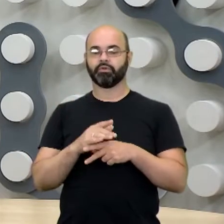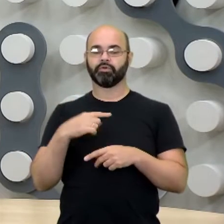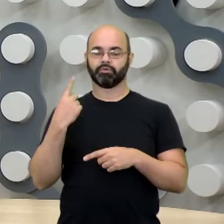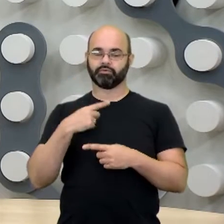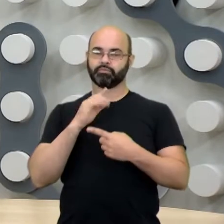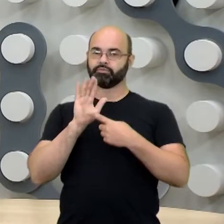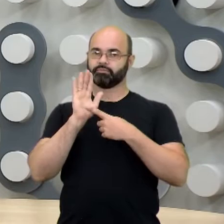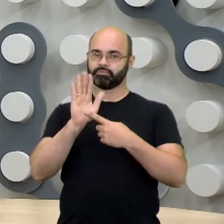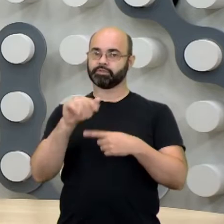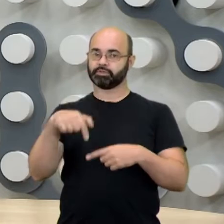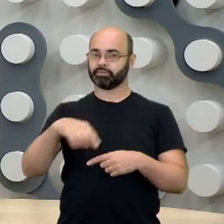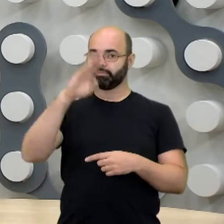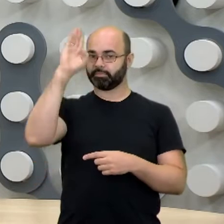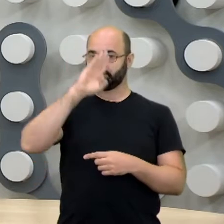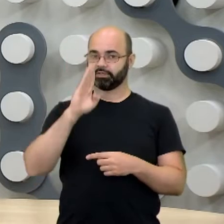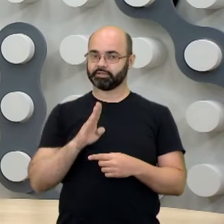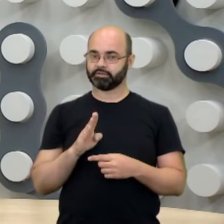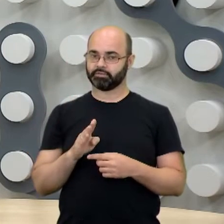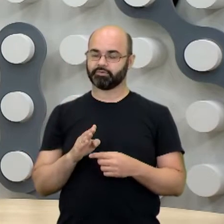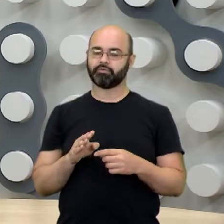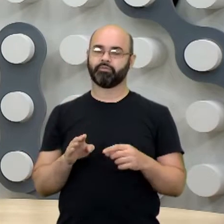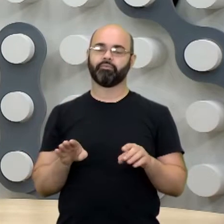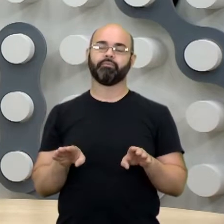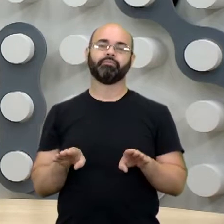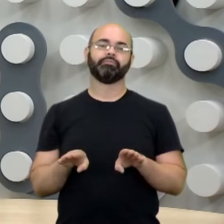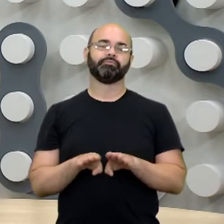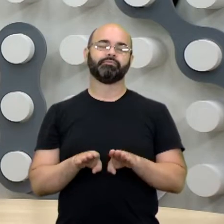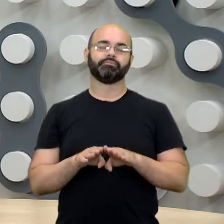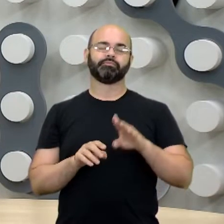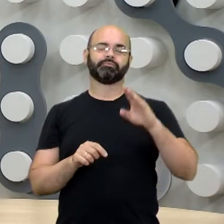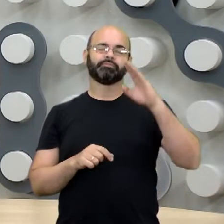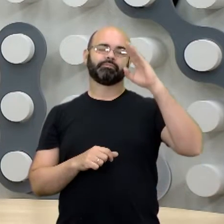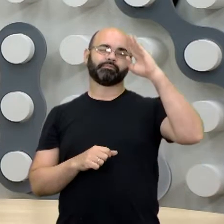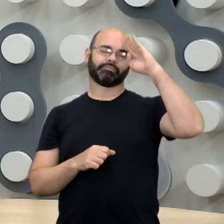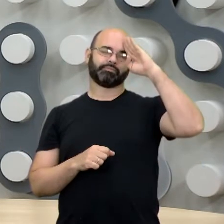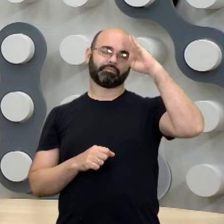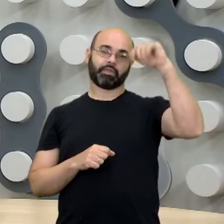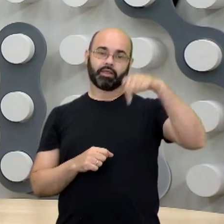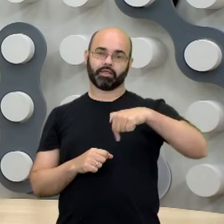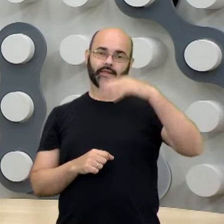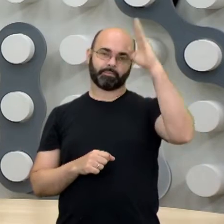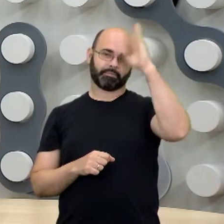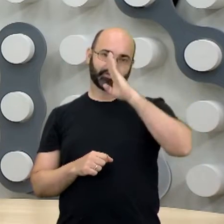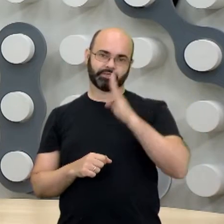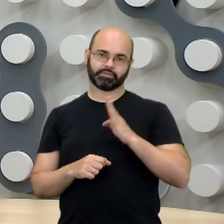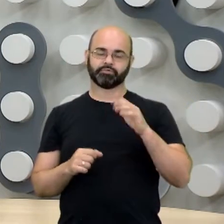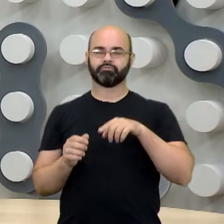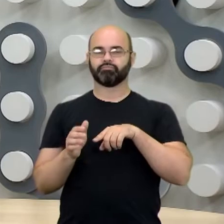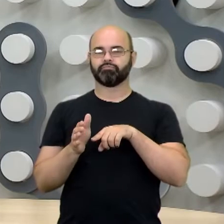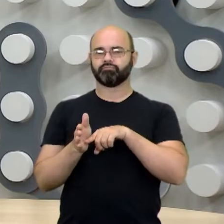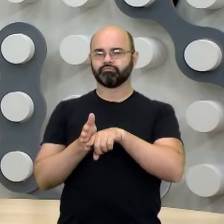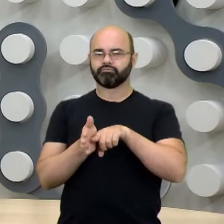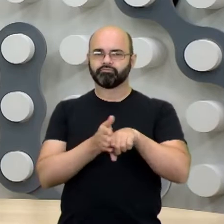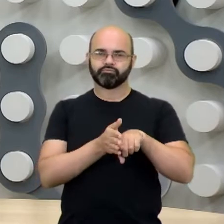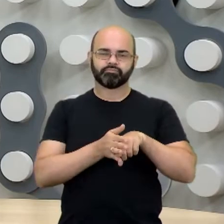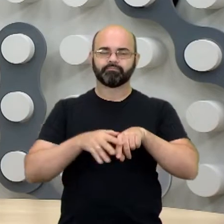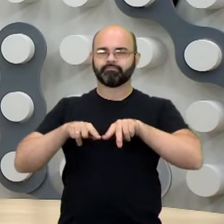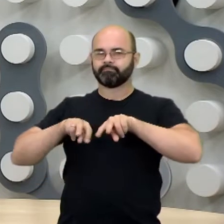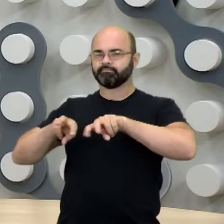que temos no Brasil, mas a gente vai mostrar aí os principais aí que elaboram pesquisas, que fazem